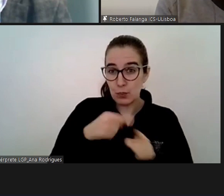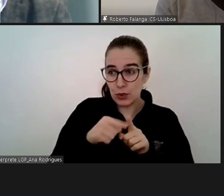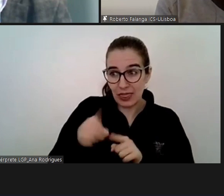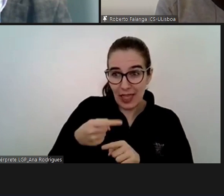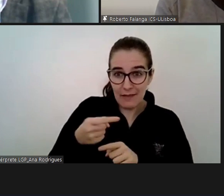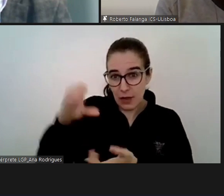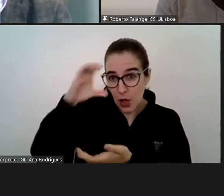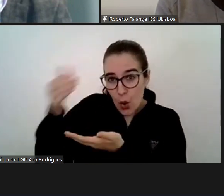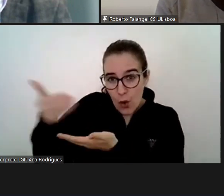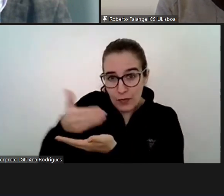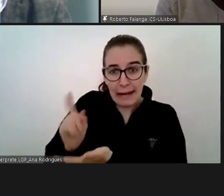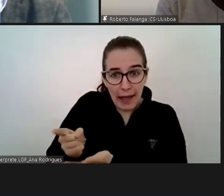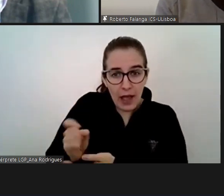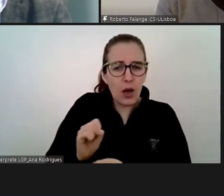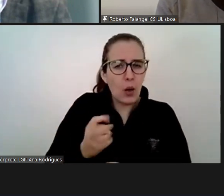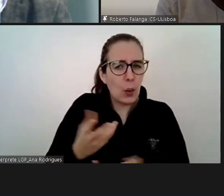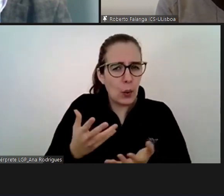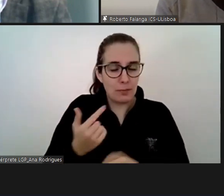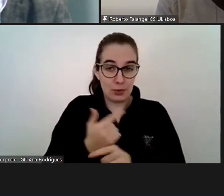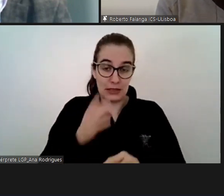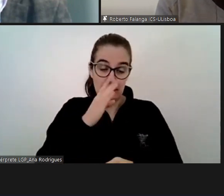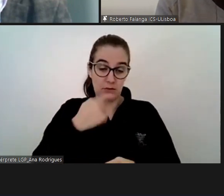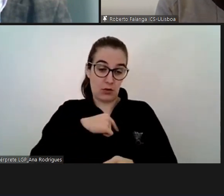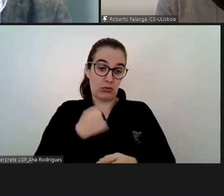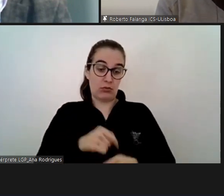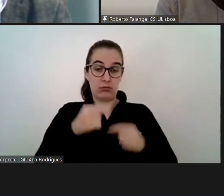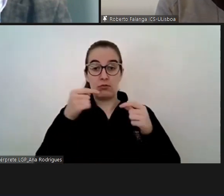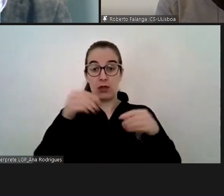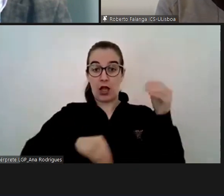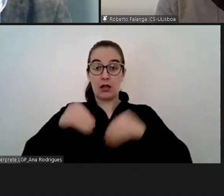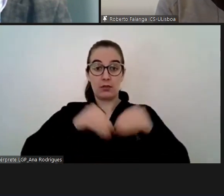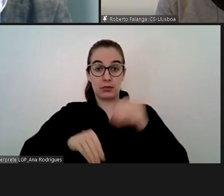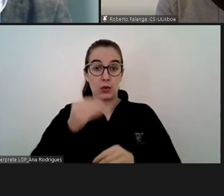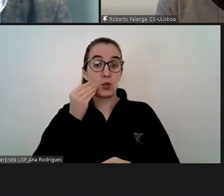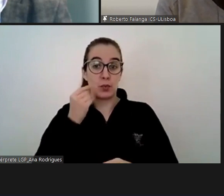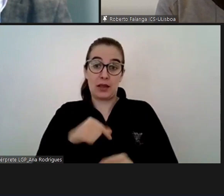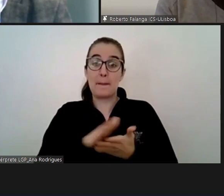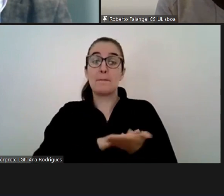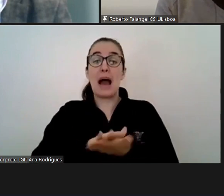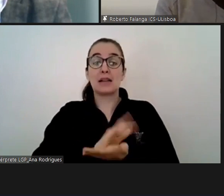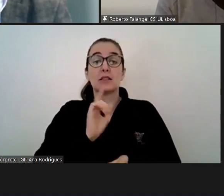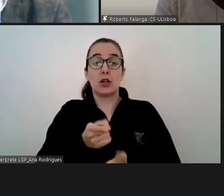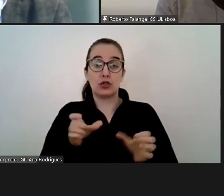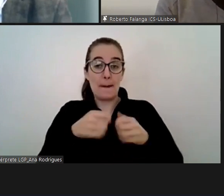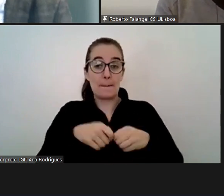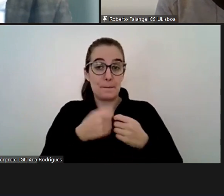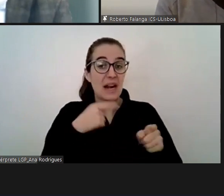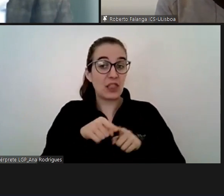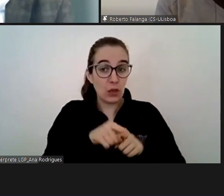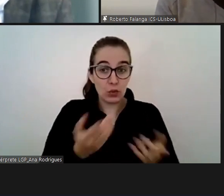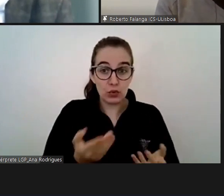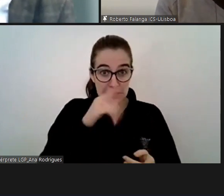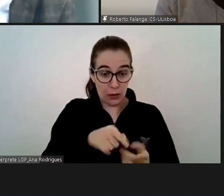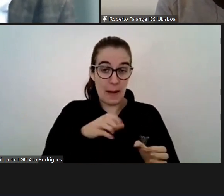em Portugal, política, que depois se traduz na democracia representativa, é efetivamente baseada nos partidos. São os partidos que têm que os ouvir, eles